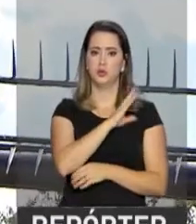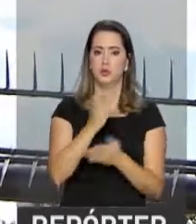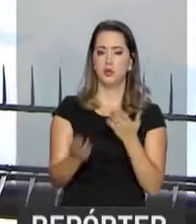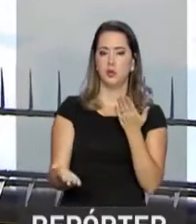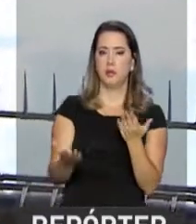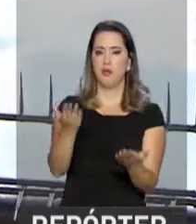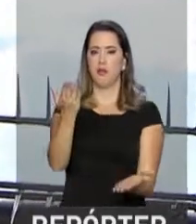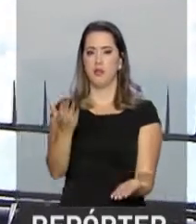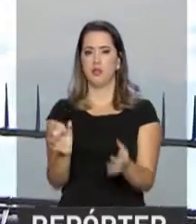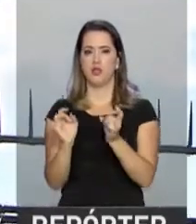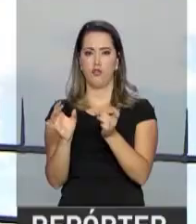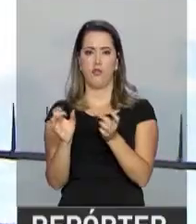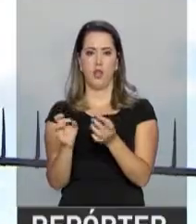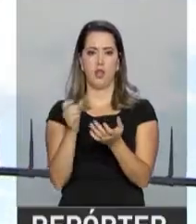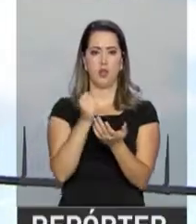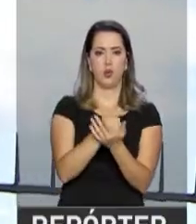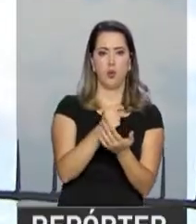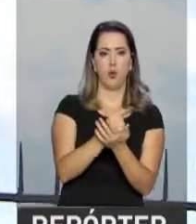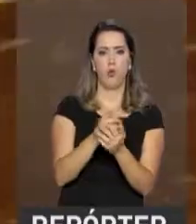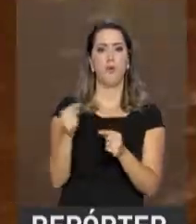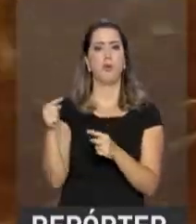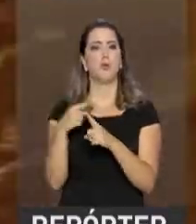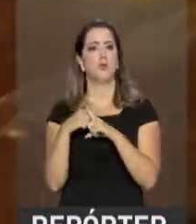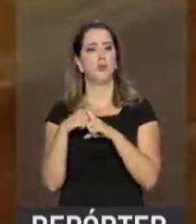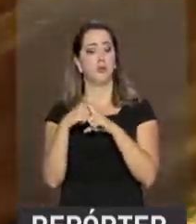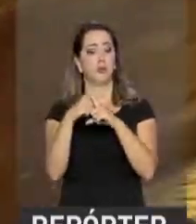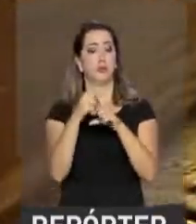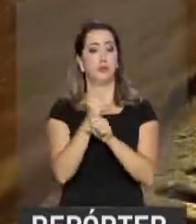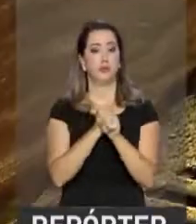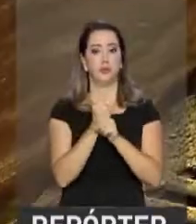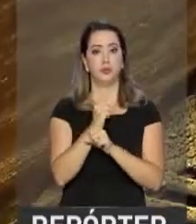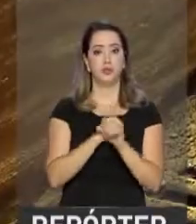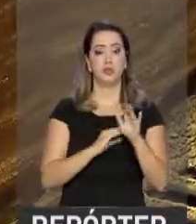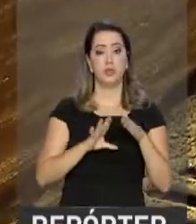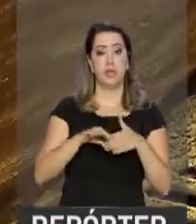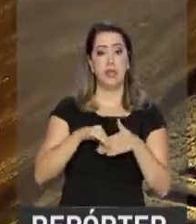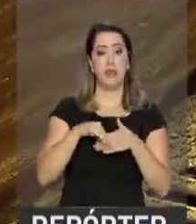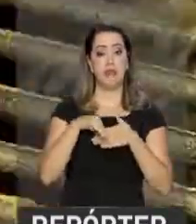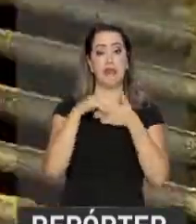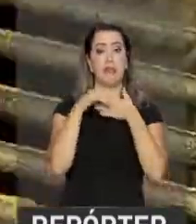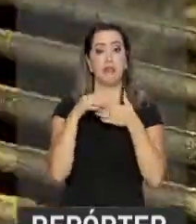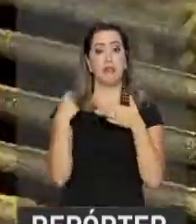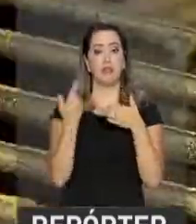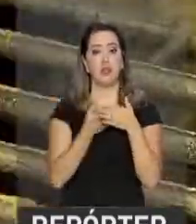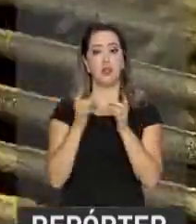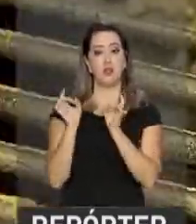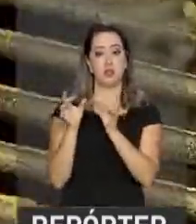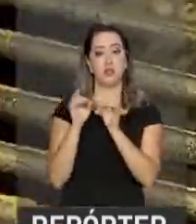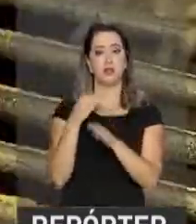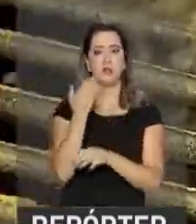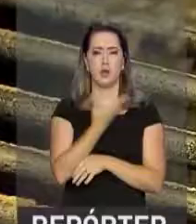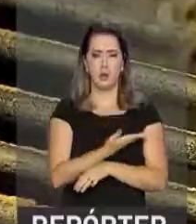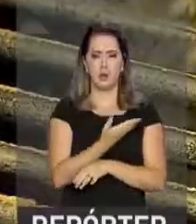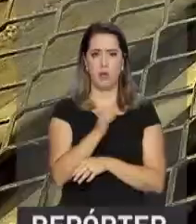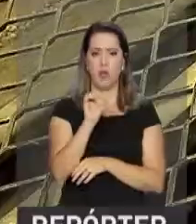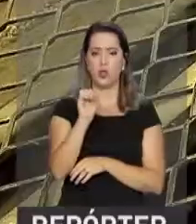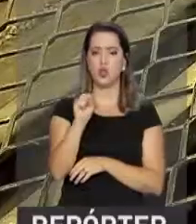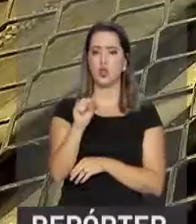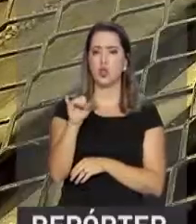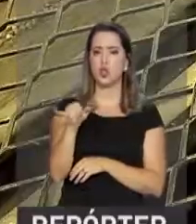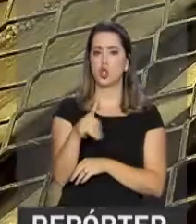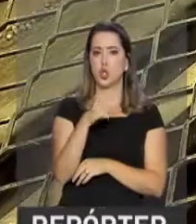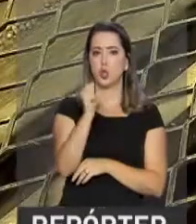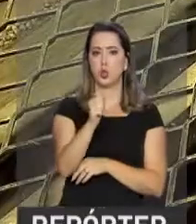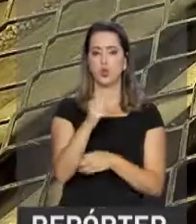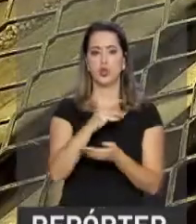balança comercial positiva no ano passado na liderança das nossas vendas lá fora está a soja e seus derivados como